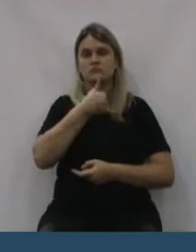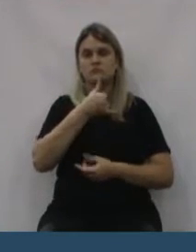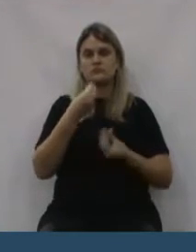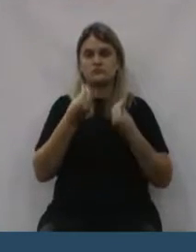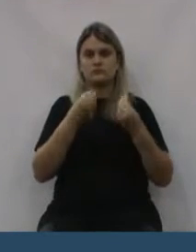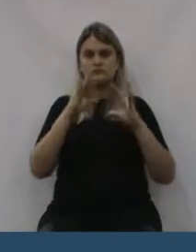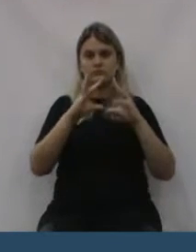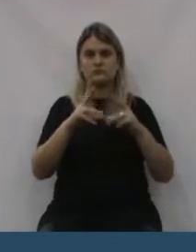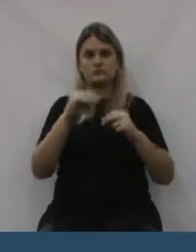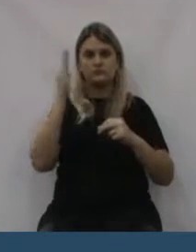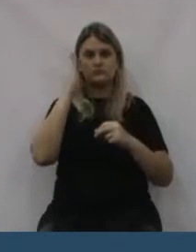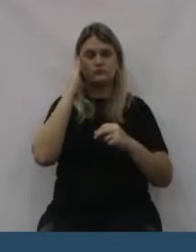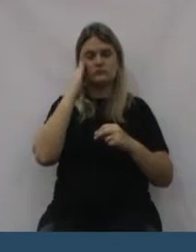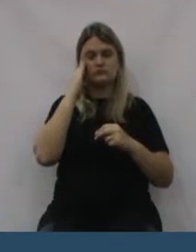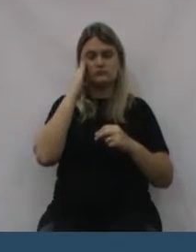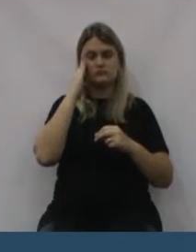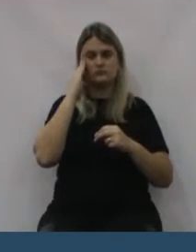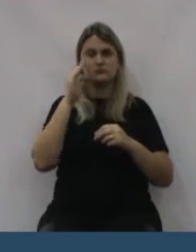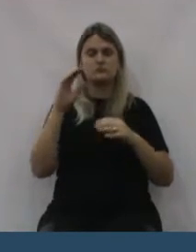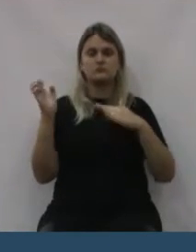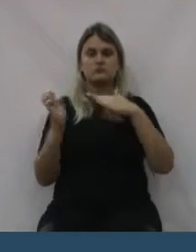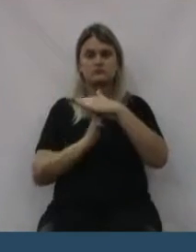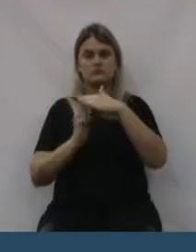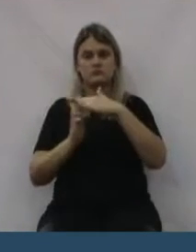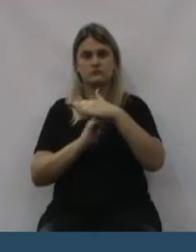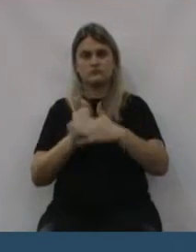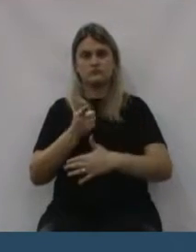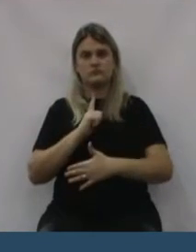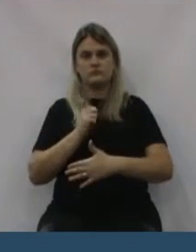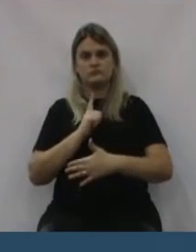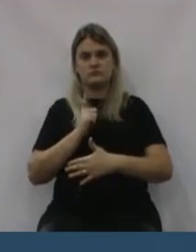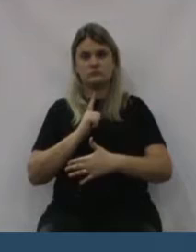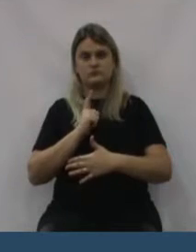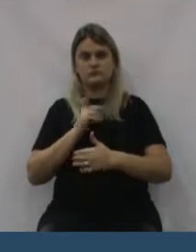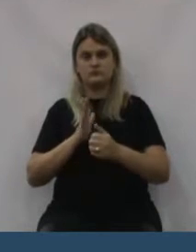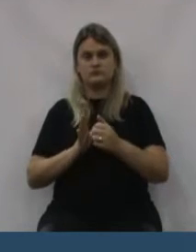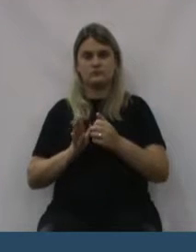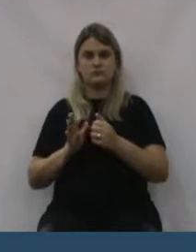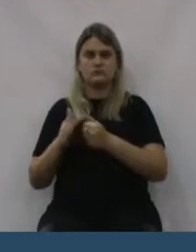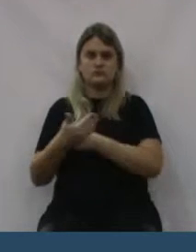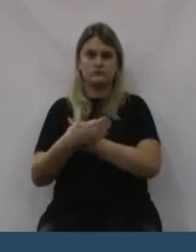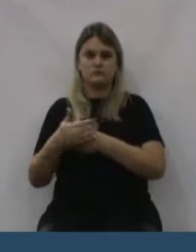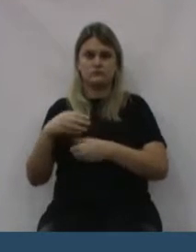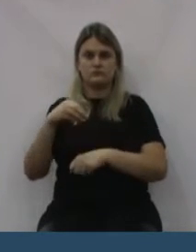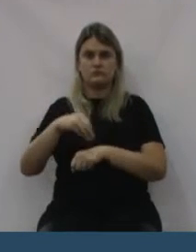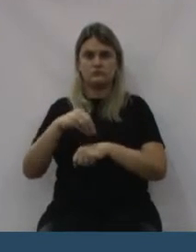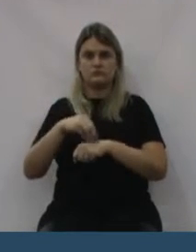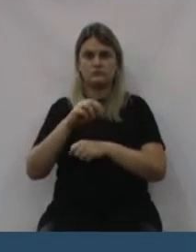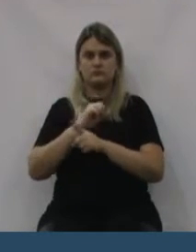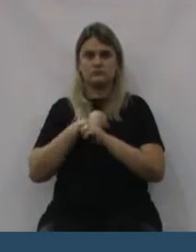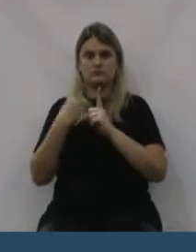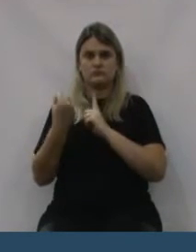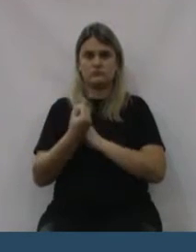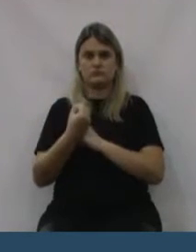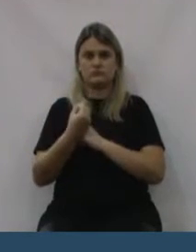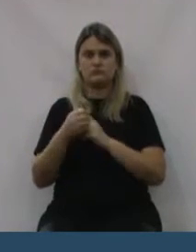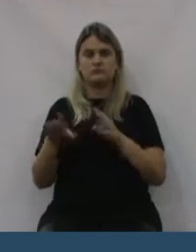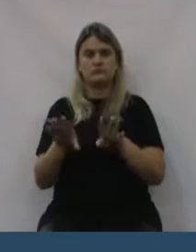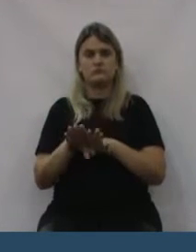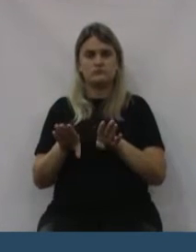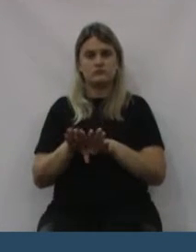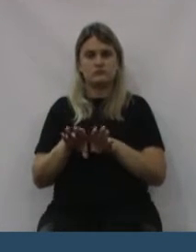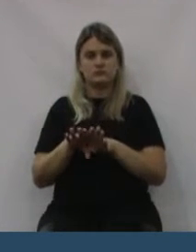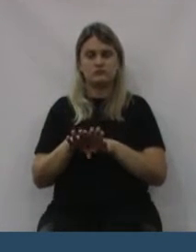Não tem uma explicação lógica. Aparentemente não tem uma explicação lógica. E